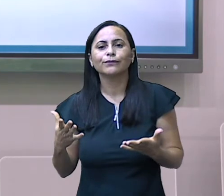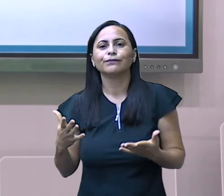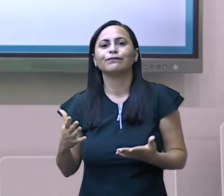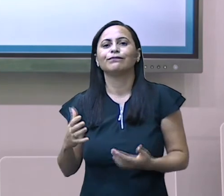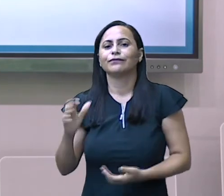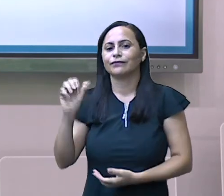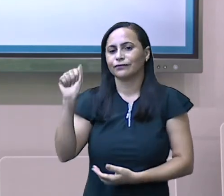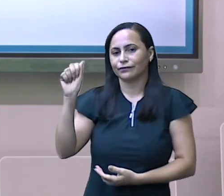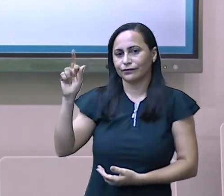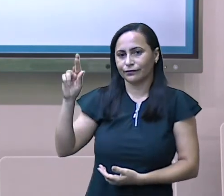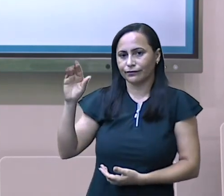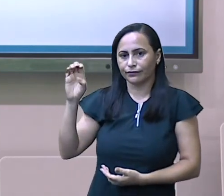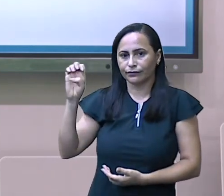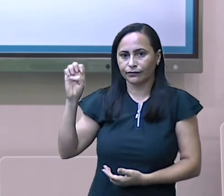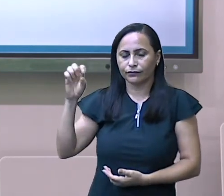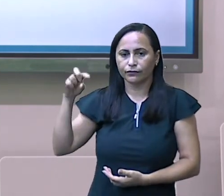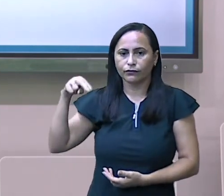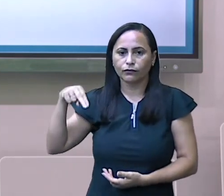solo arenoso.